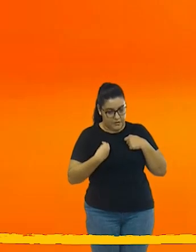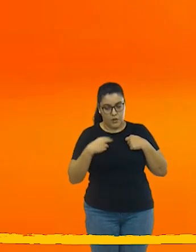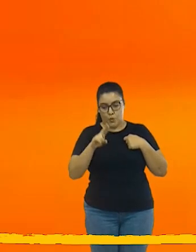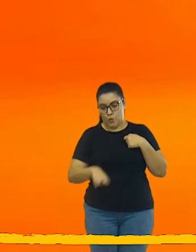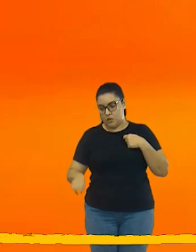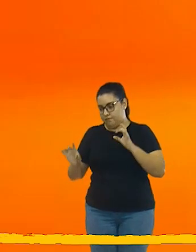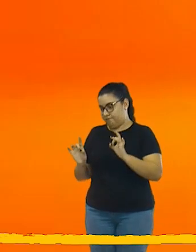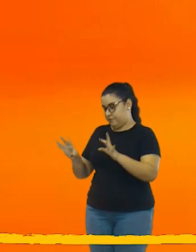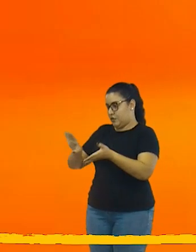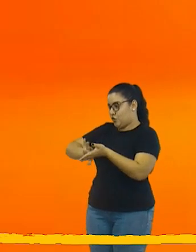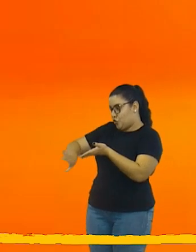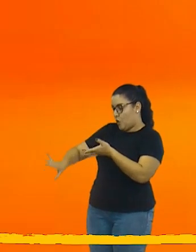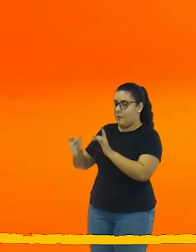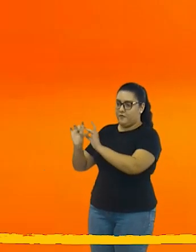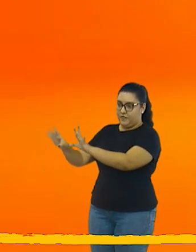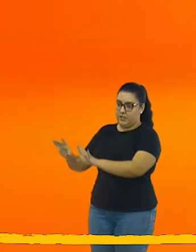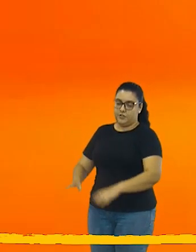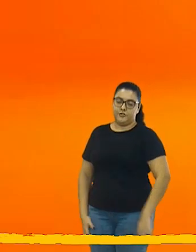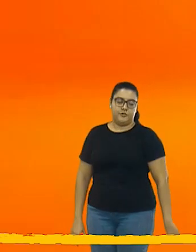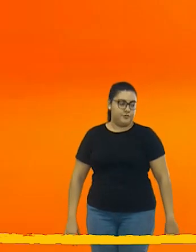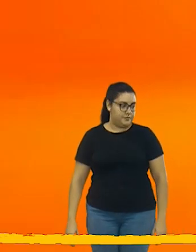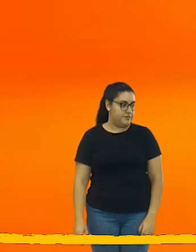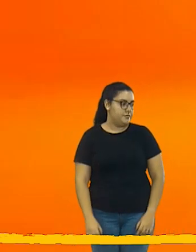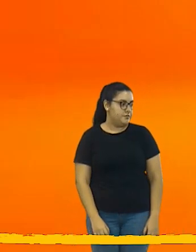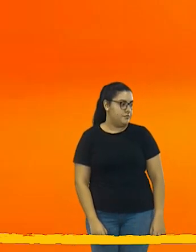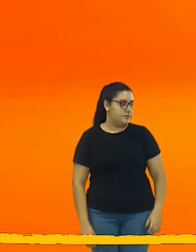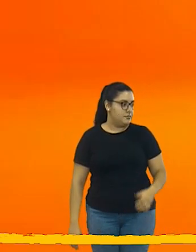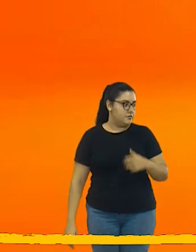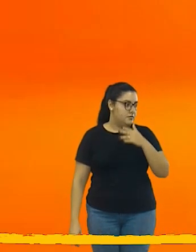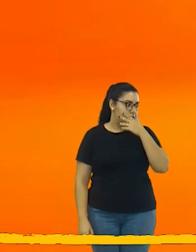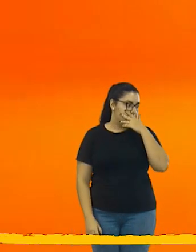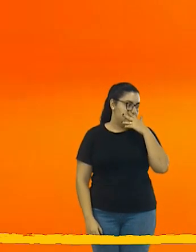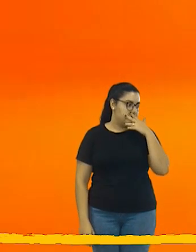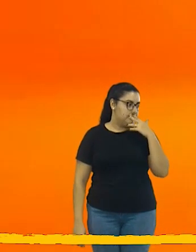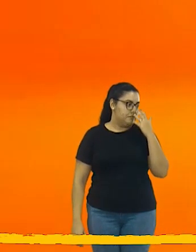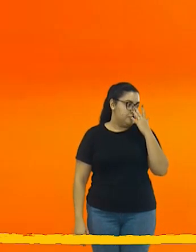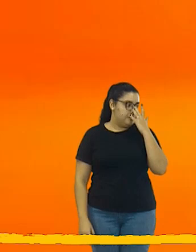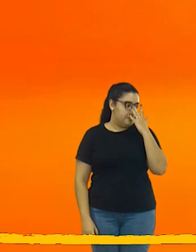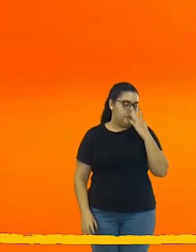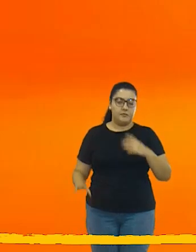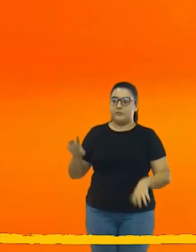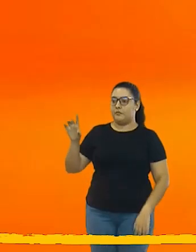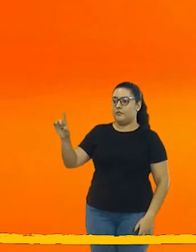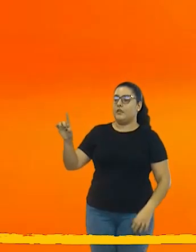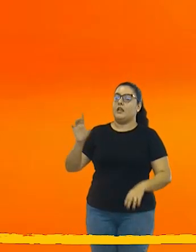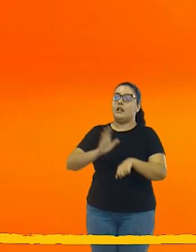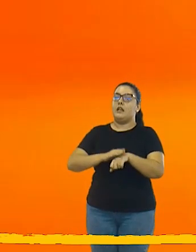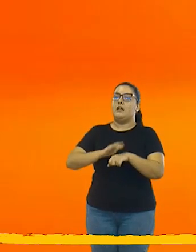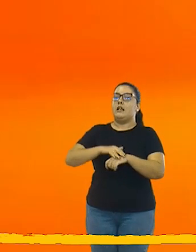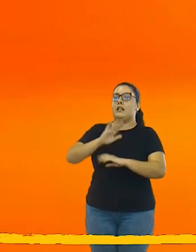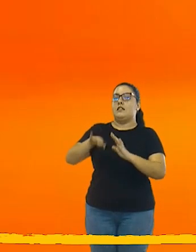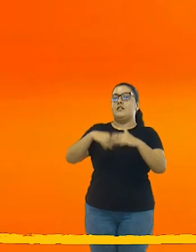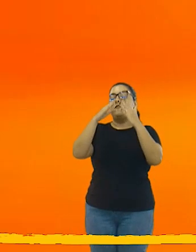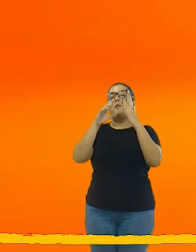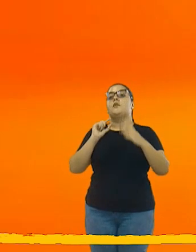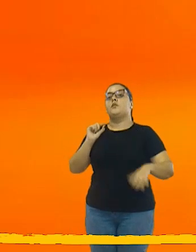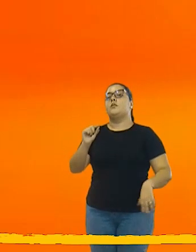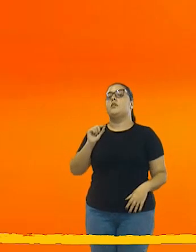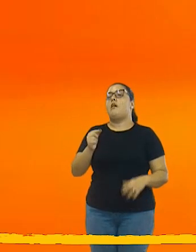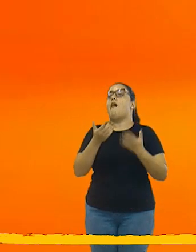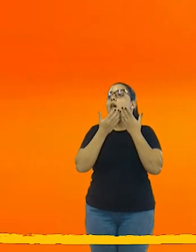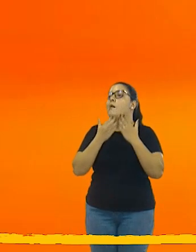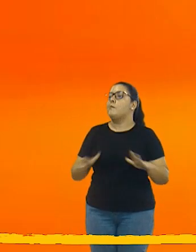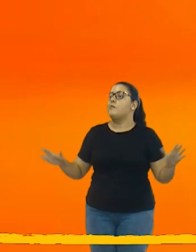e o que sobrar eu faço a venda. Então estaria errado a partir disso. Desenvolvimento de núcleos policultores, com ampliação